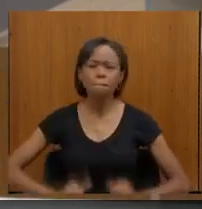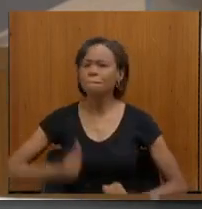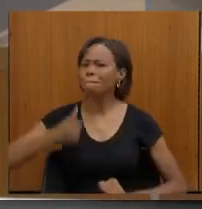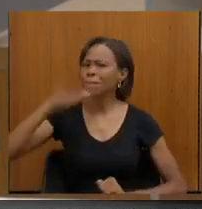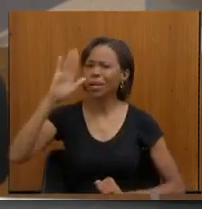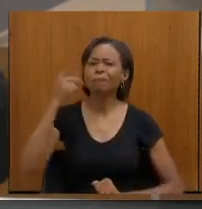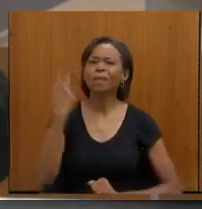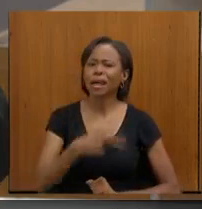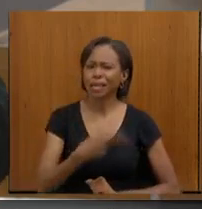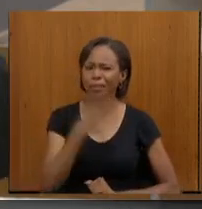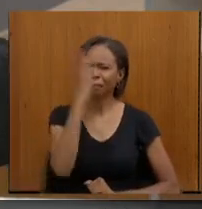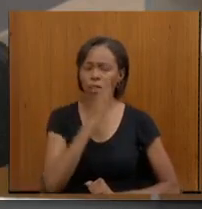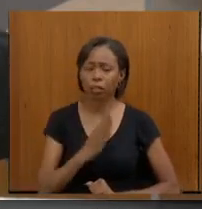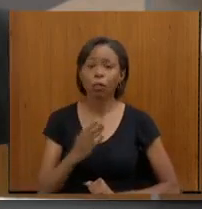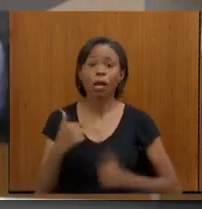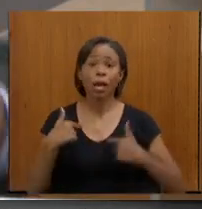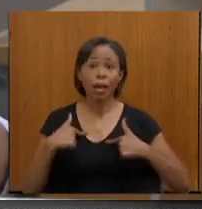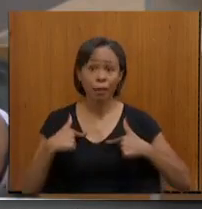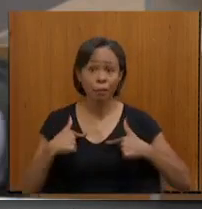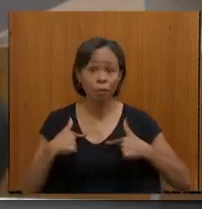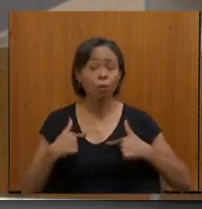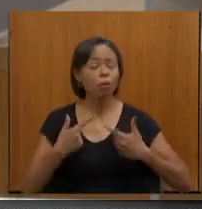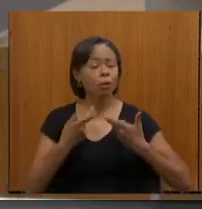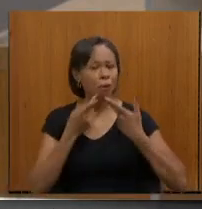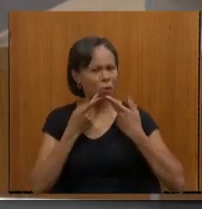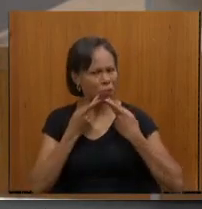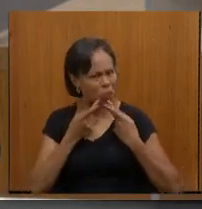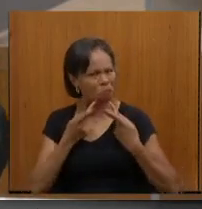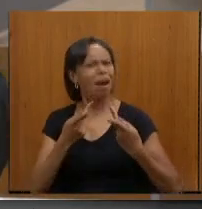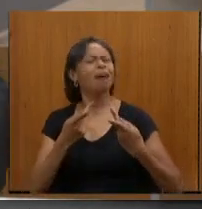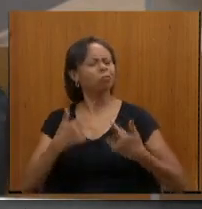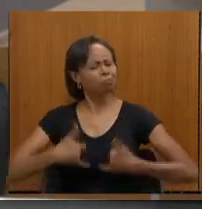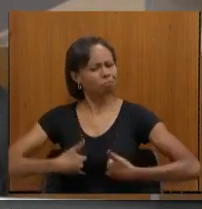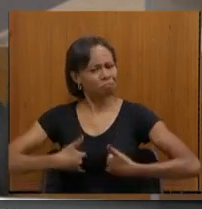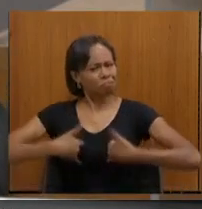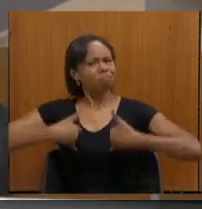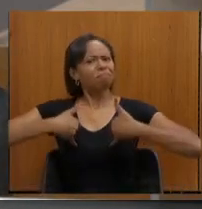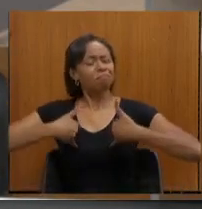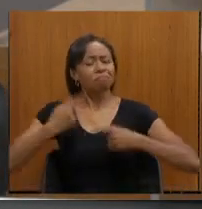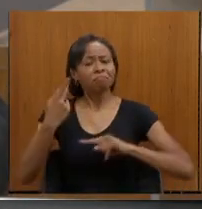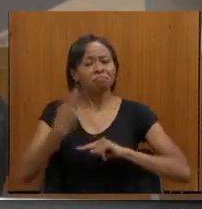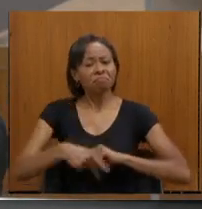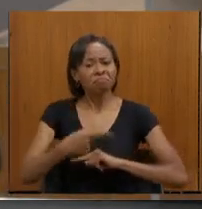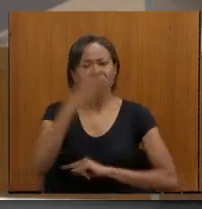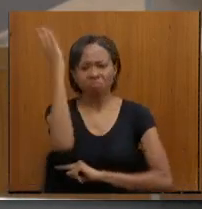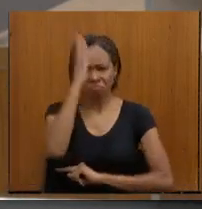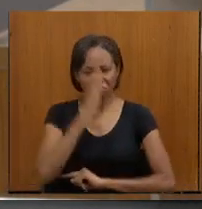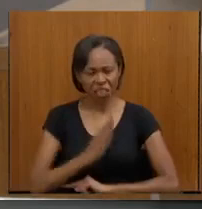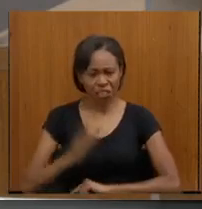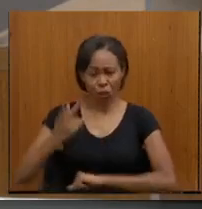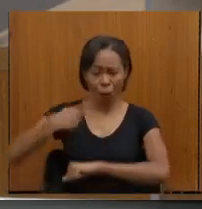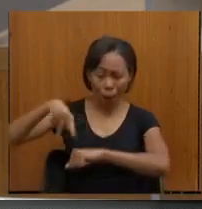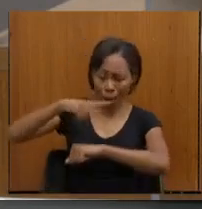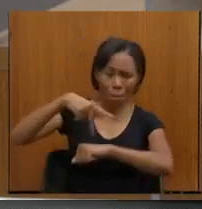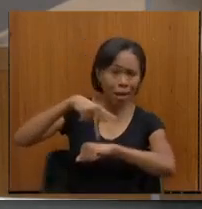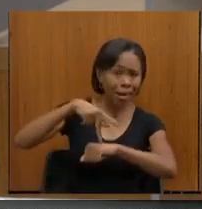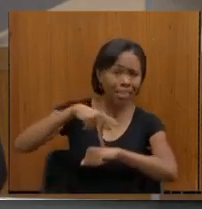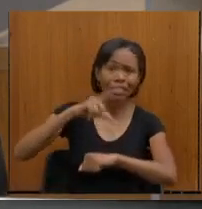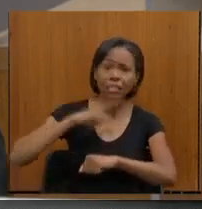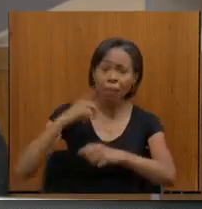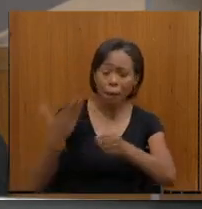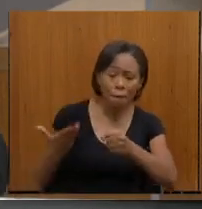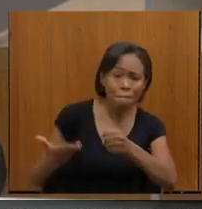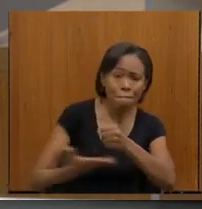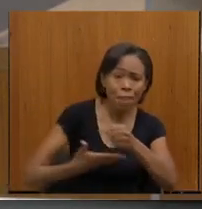porque eu tô demais que não dá para ver mas eu falo de boca cheia porque é o Brasil realmente é um dos países com a matriz energética